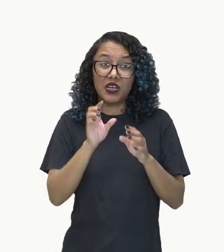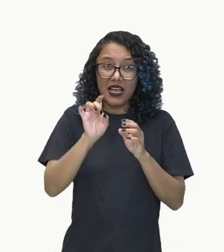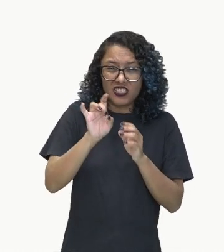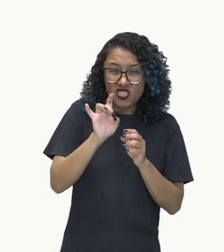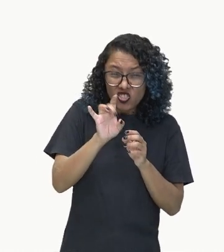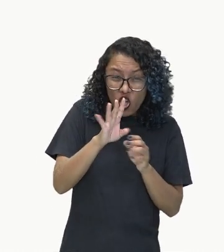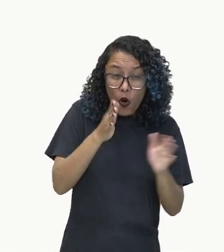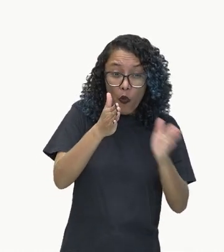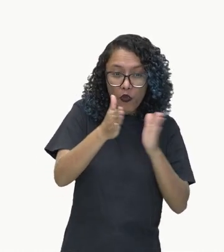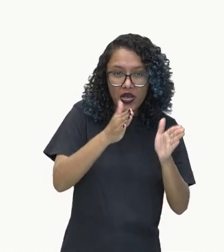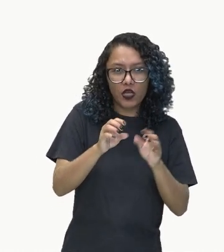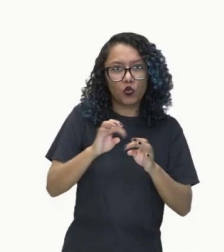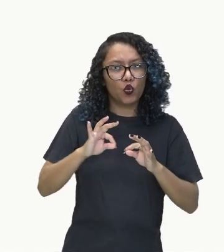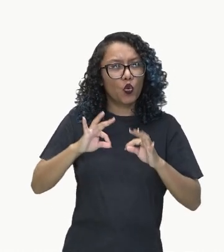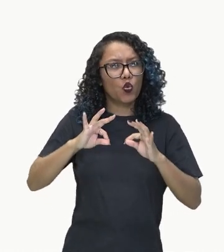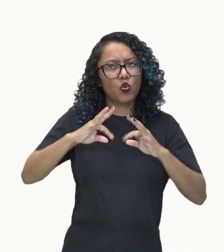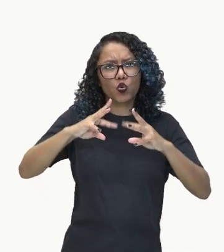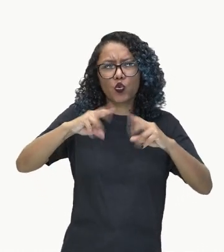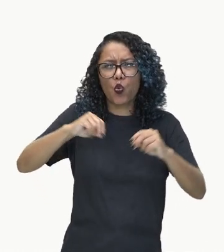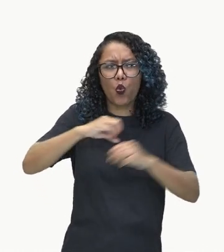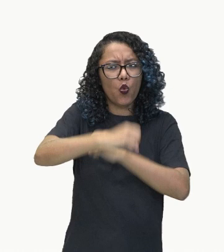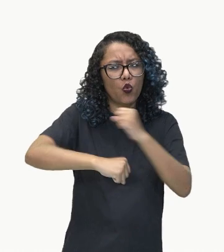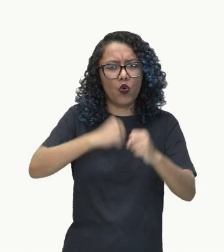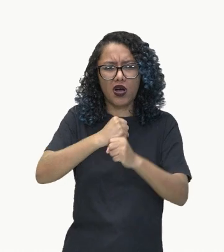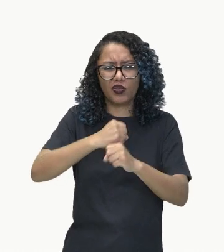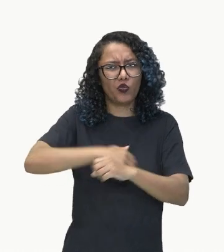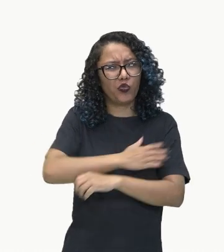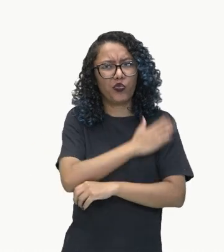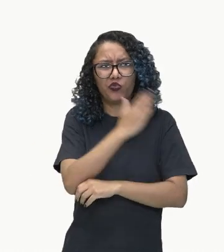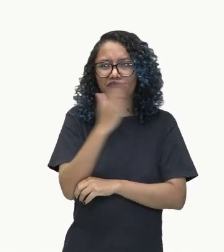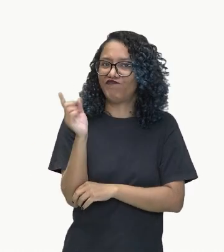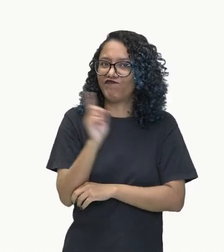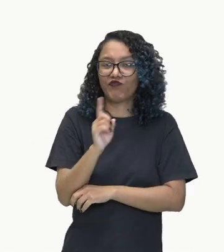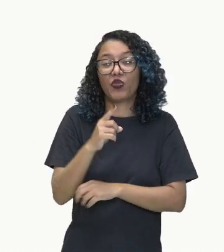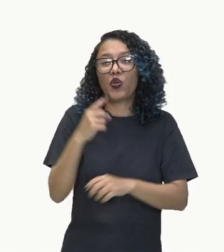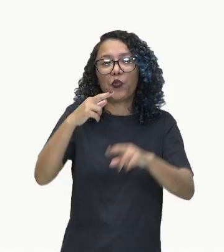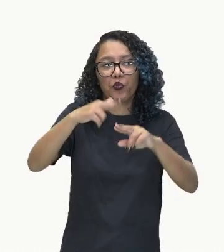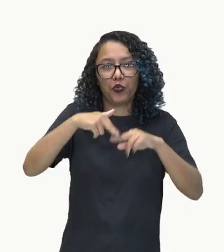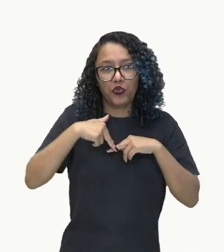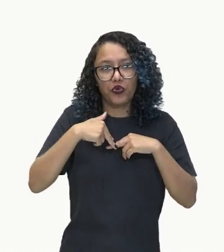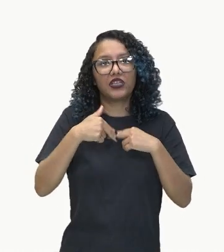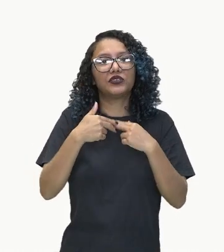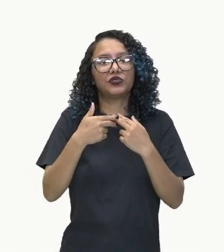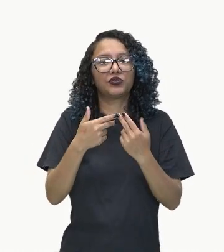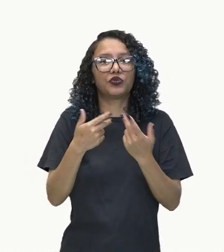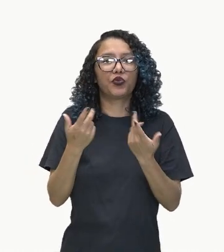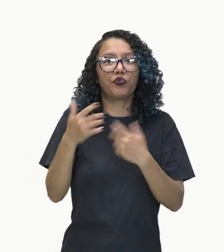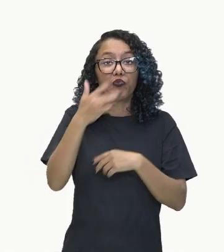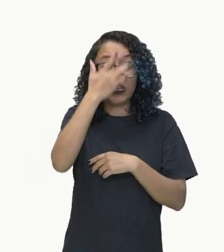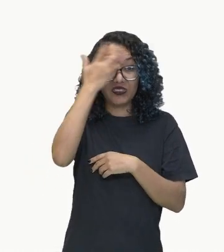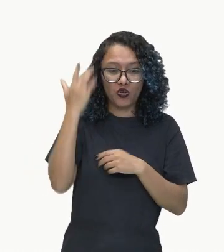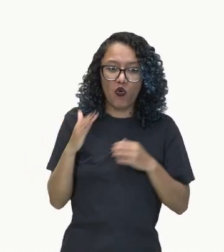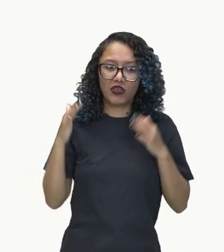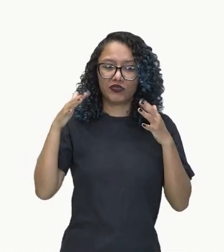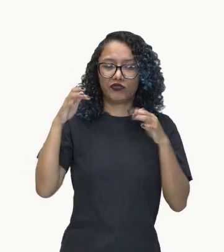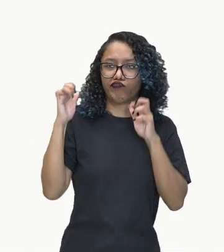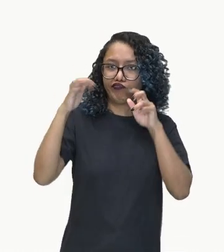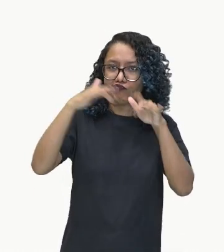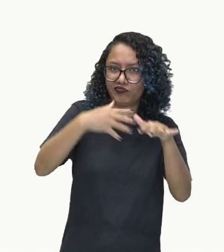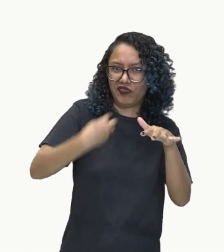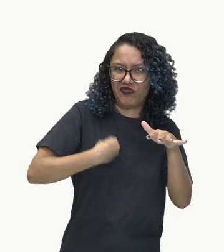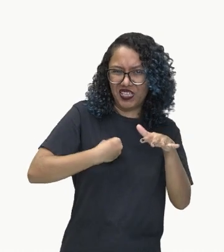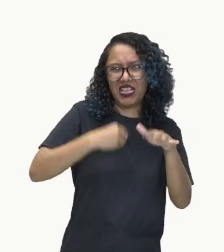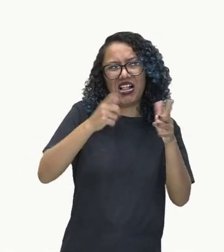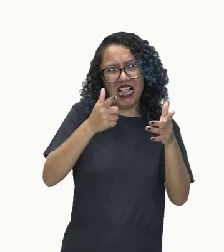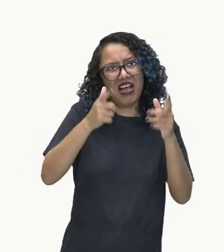então faz com que haja uma baixa densidade demográfica nessas áreas. Quais são, então, os